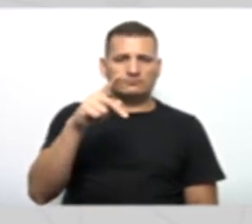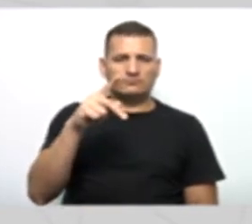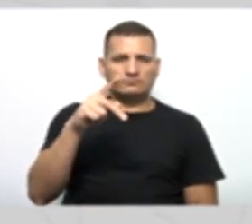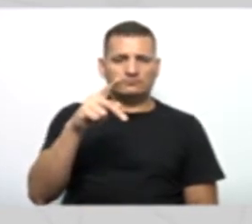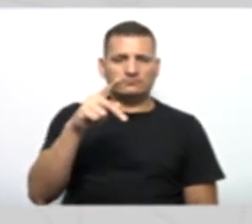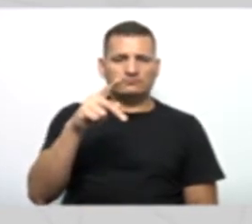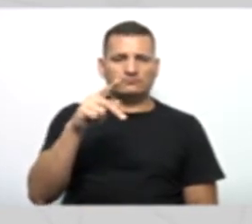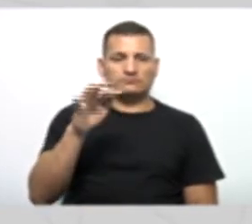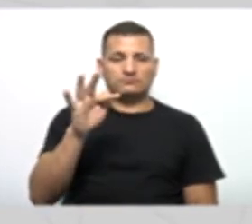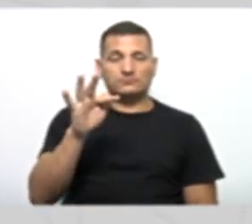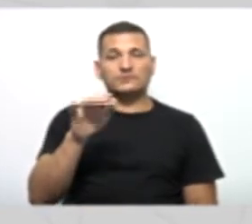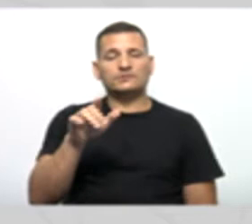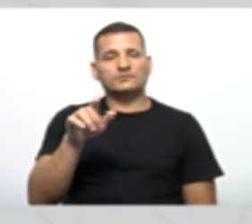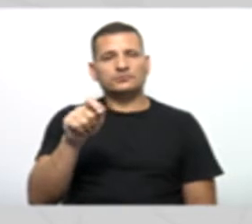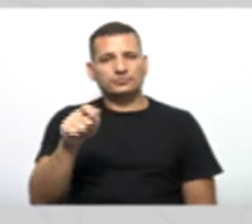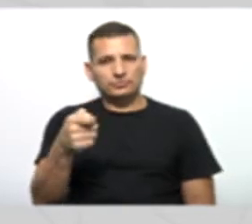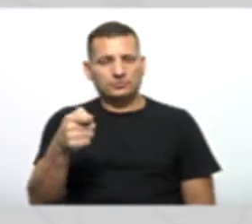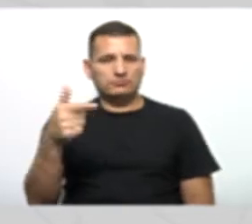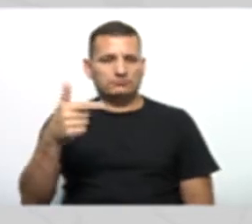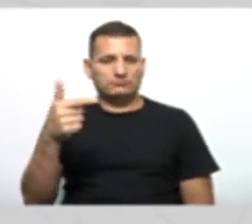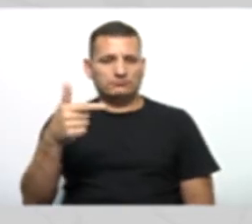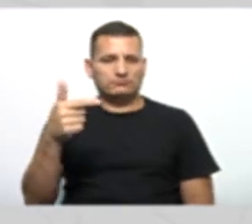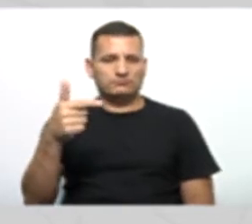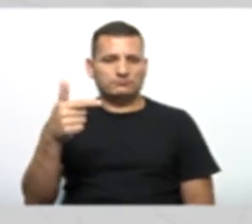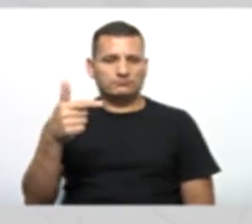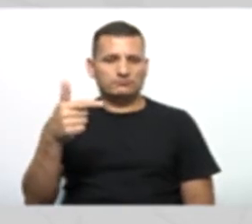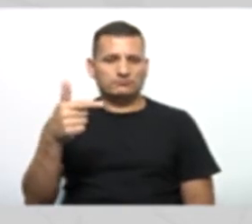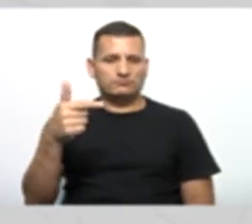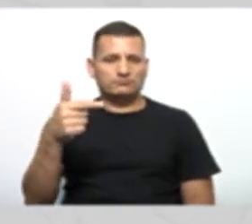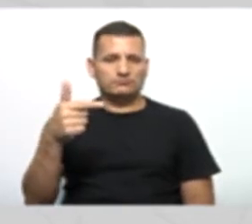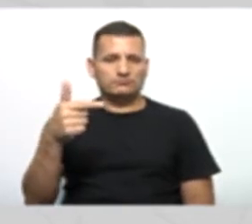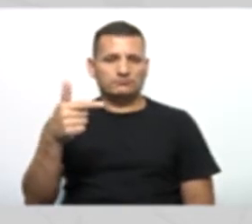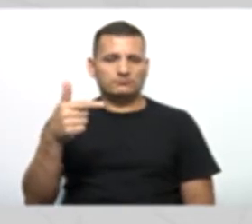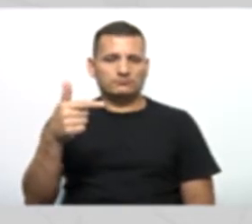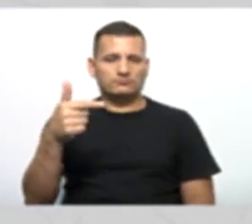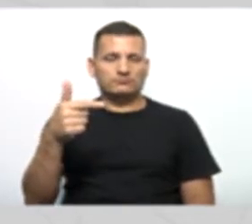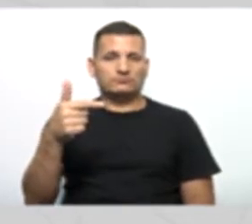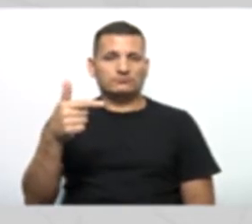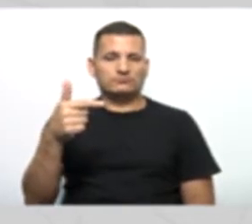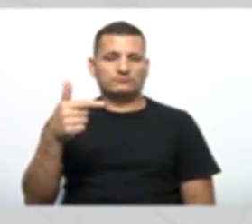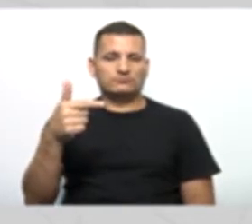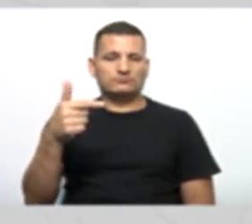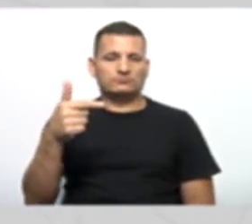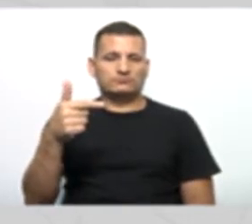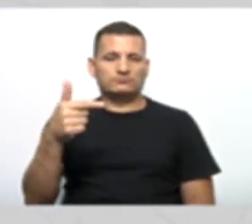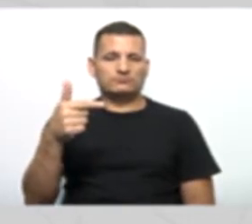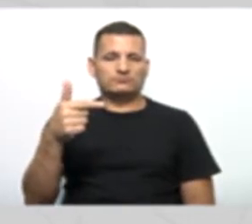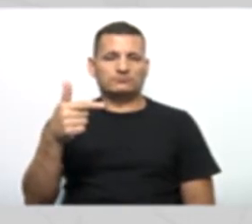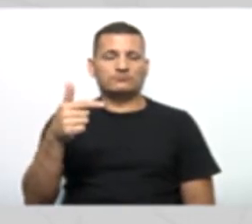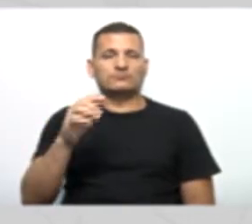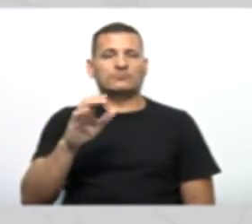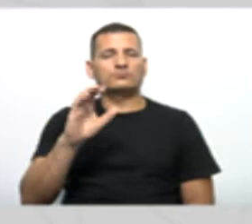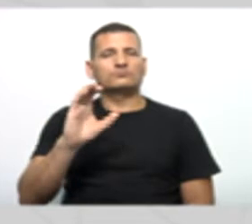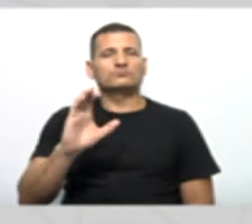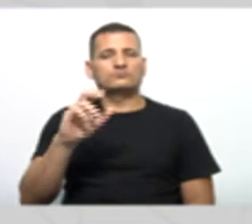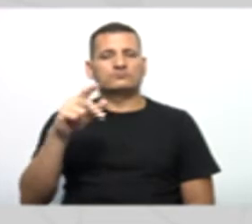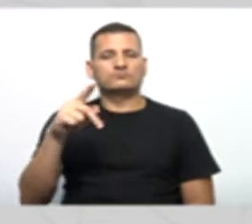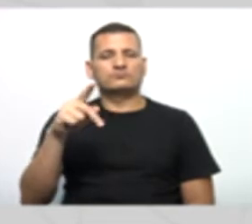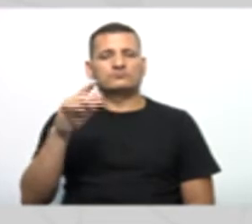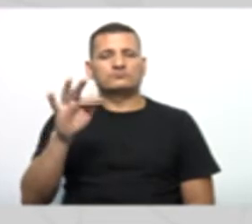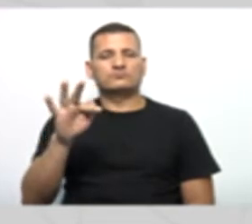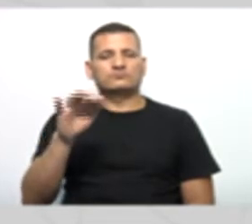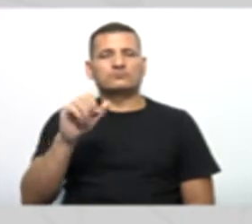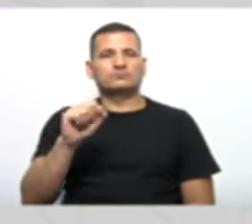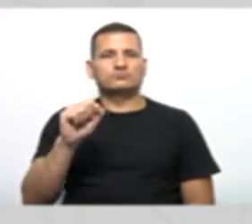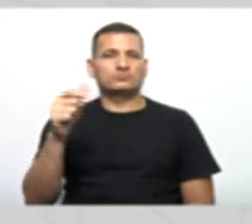uma chave estrangeira, uma foreign key. Então eu digo que a minha foreign key CPF, eu poderia ter colocado um outro nome aqui,